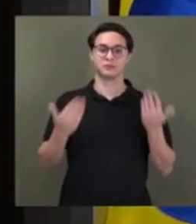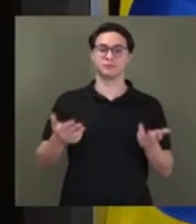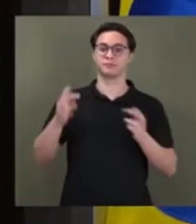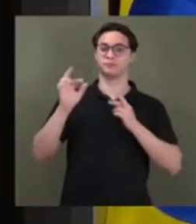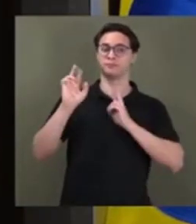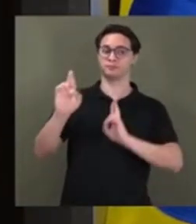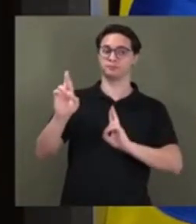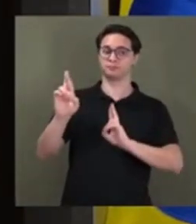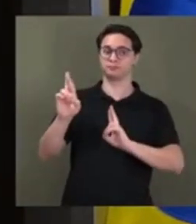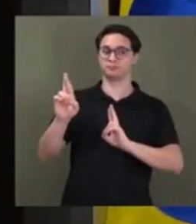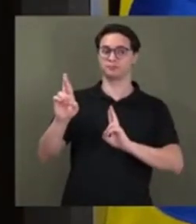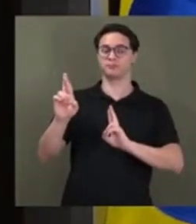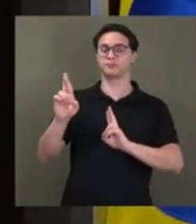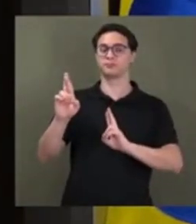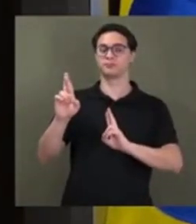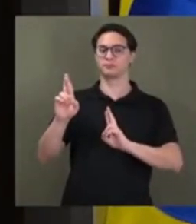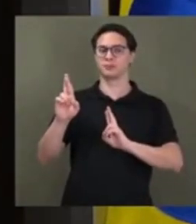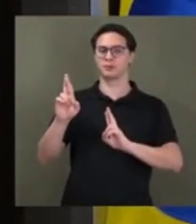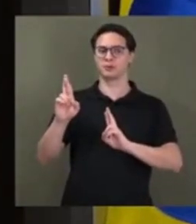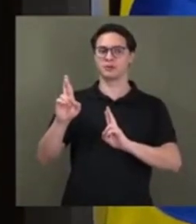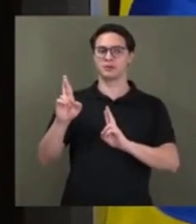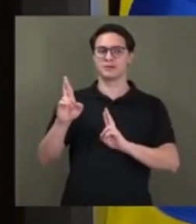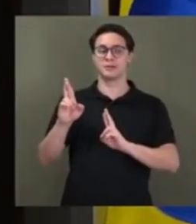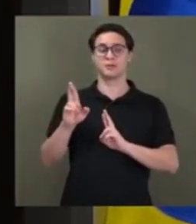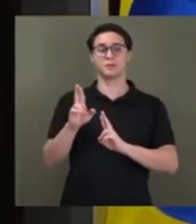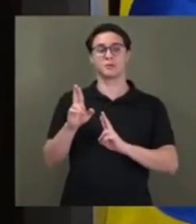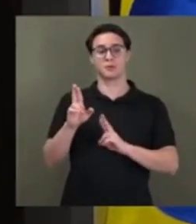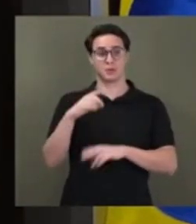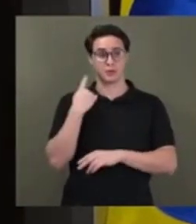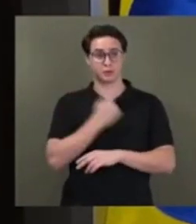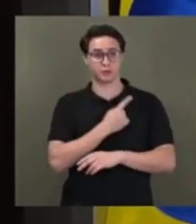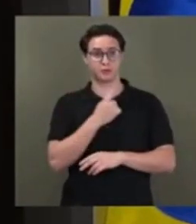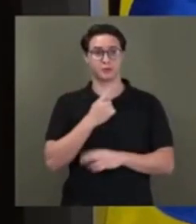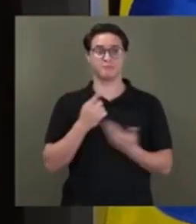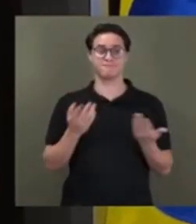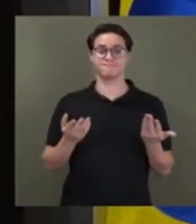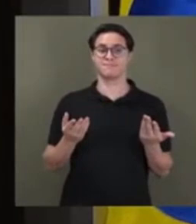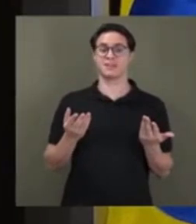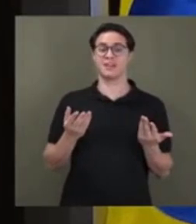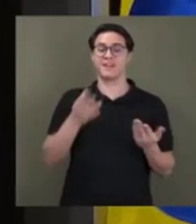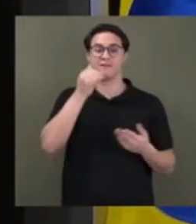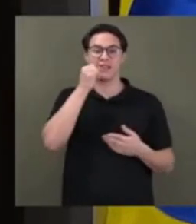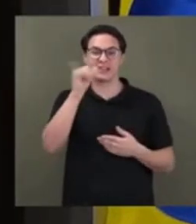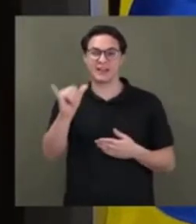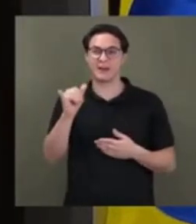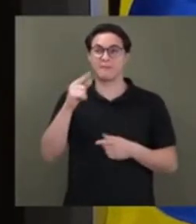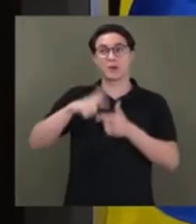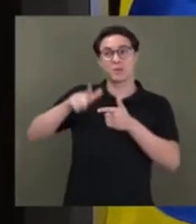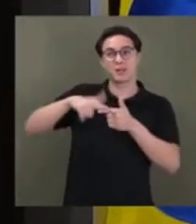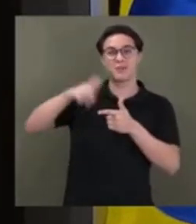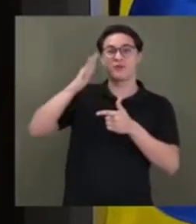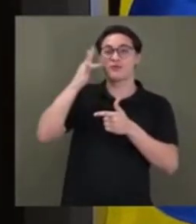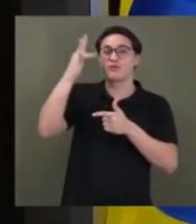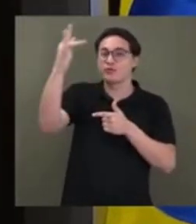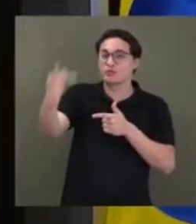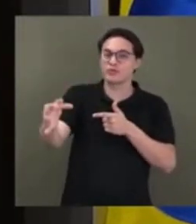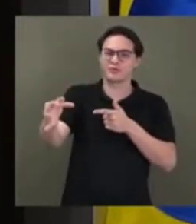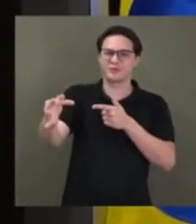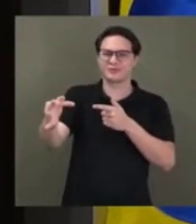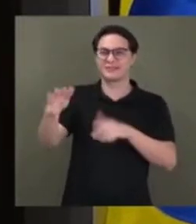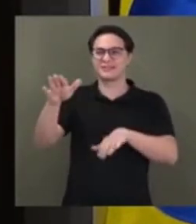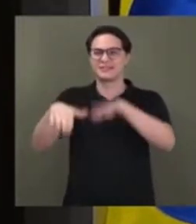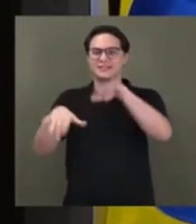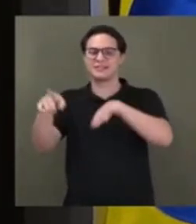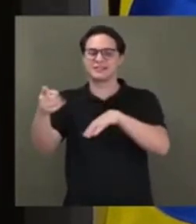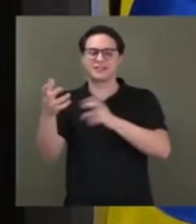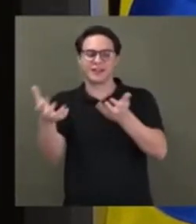haja uma incidência indevida de alguma visão corporativista que procure fazer